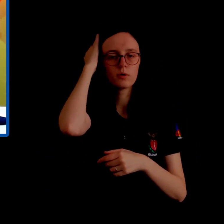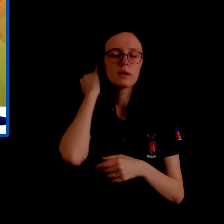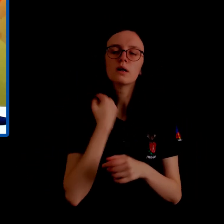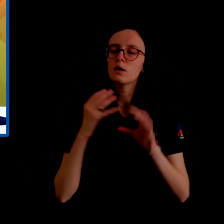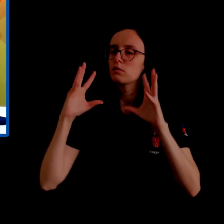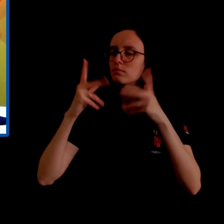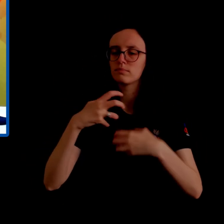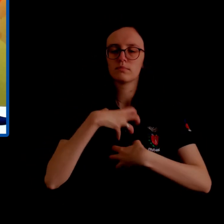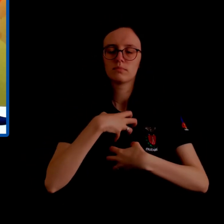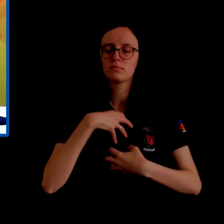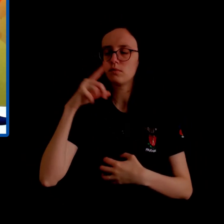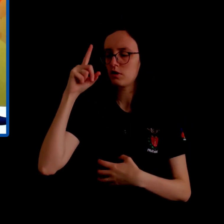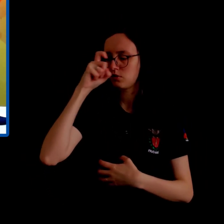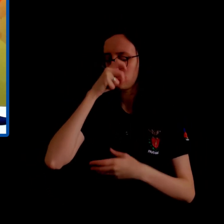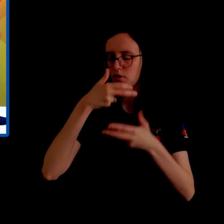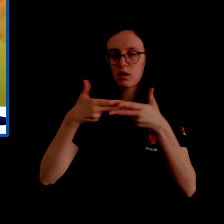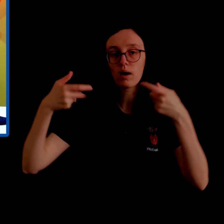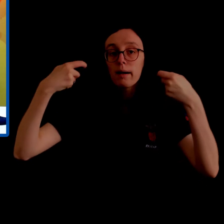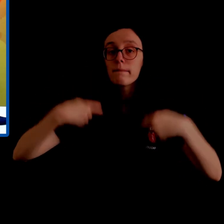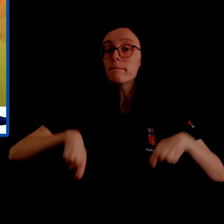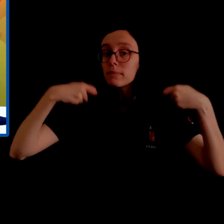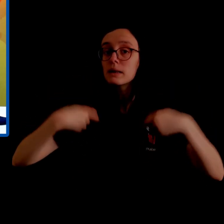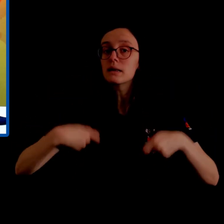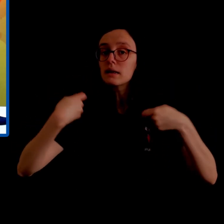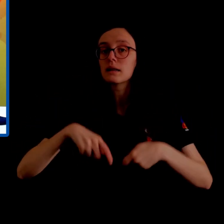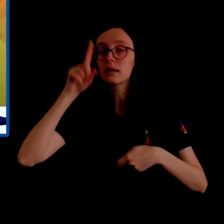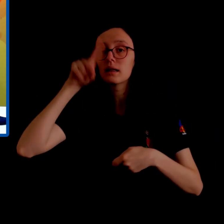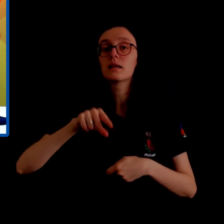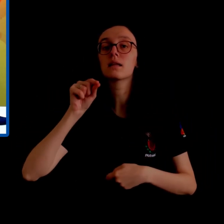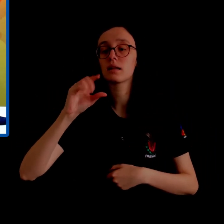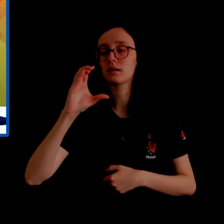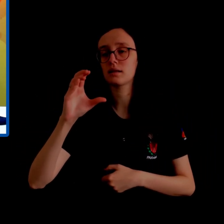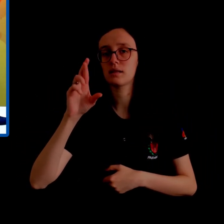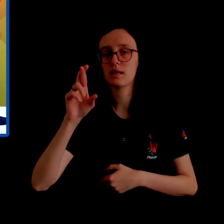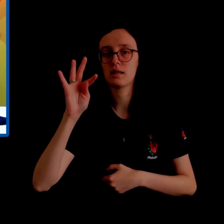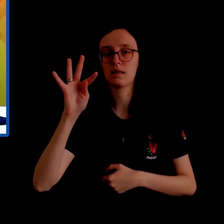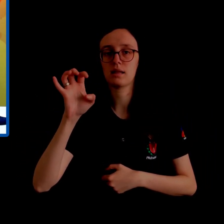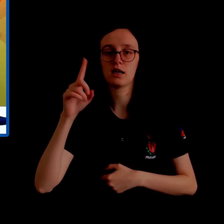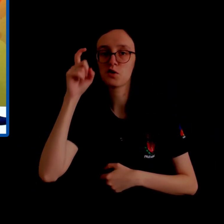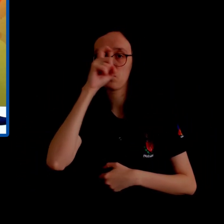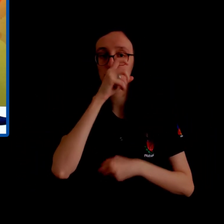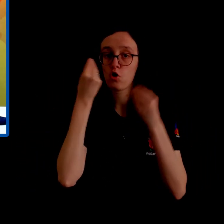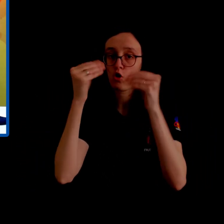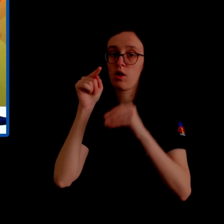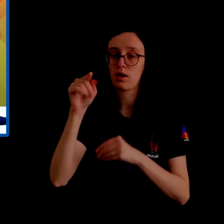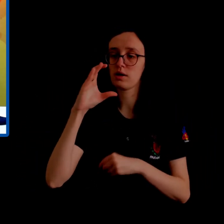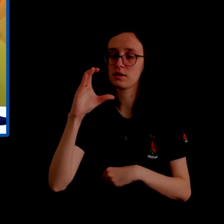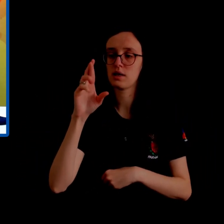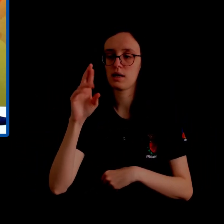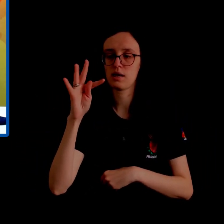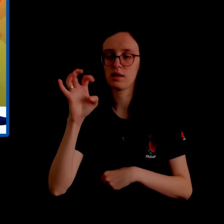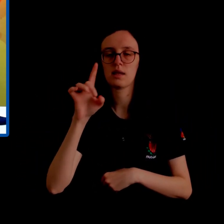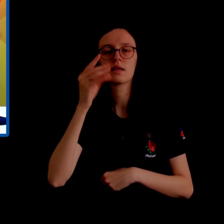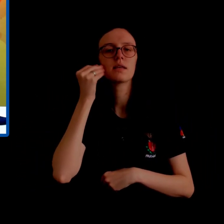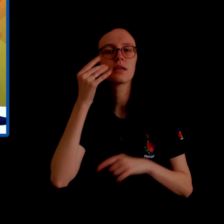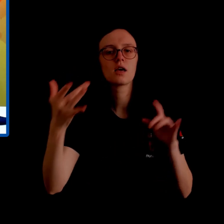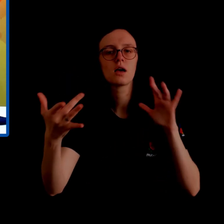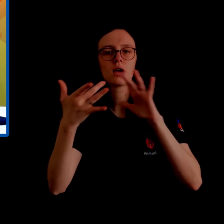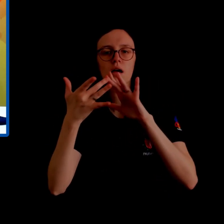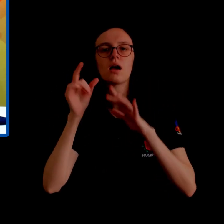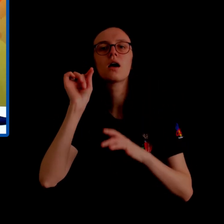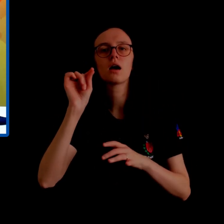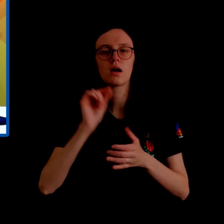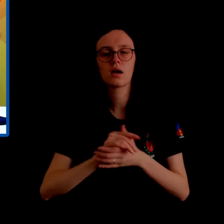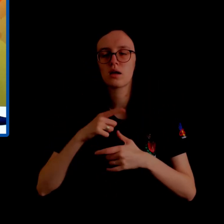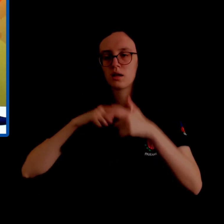dificuldades de vocês precisam ser canalizadas na CRTE, certo? Inclusive, se vocês entrarem em contato com o CAS vai